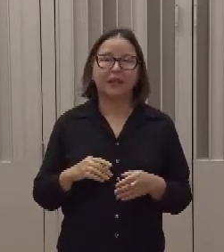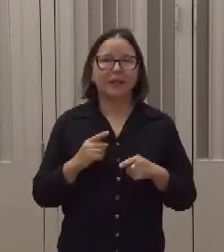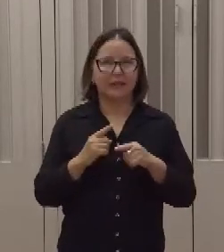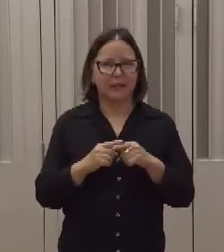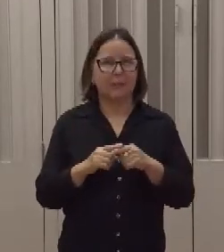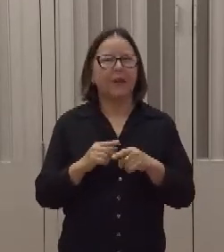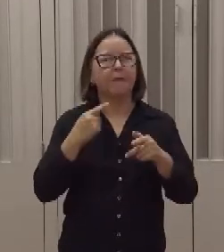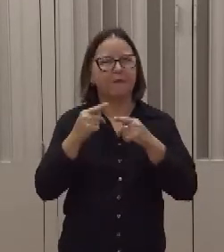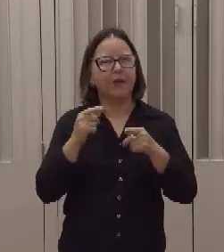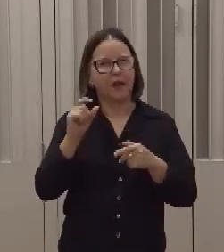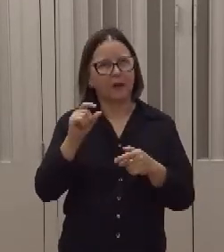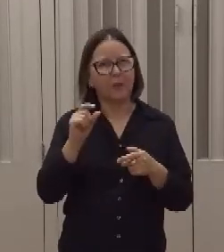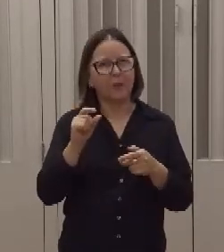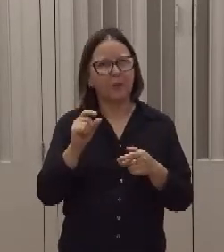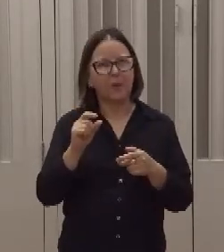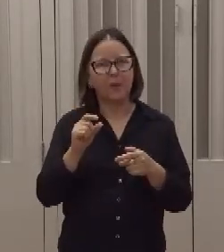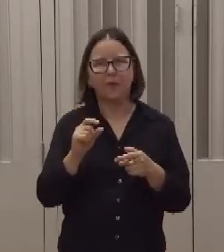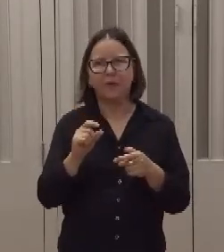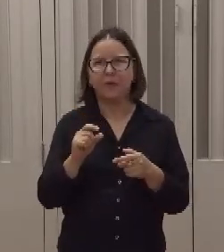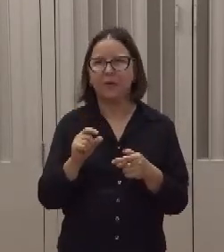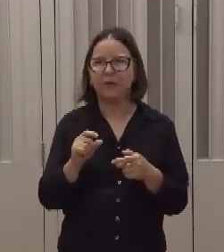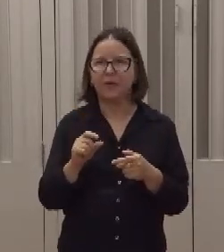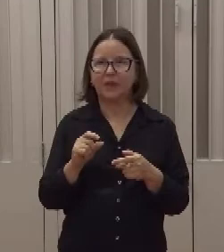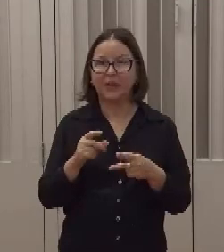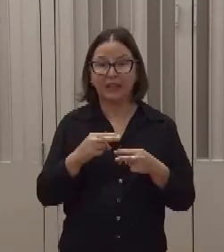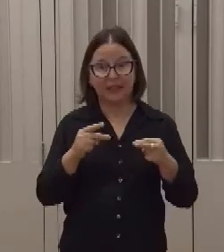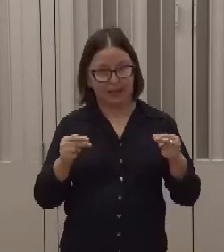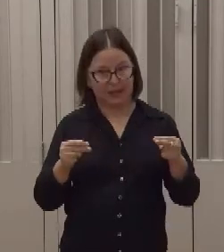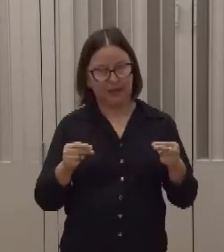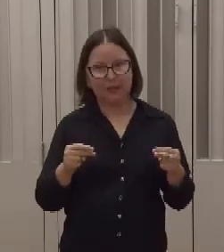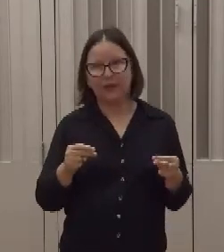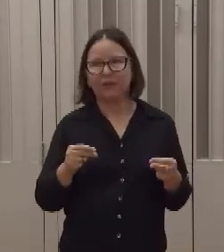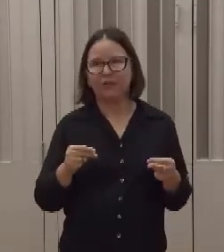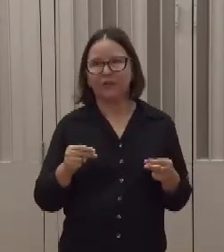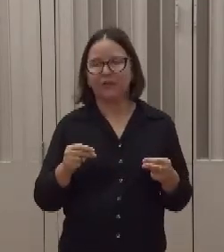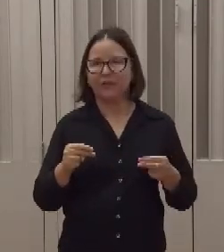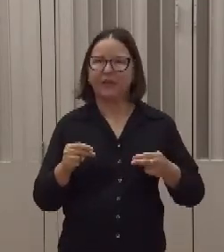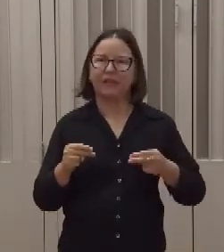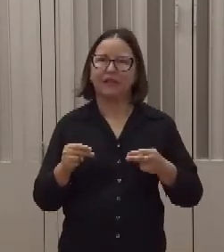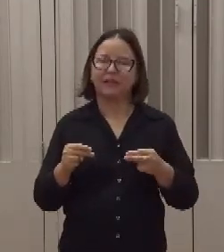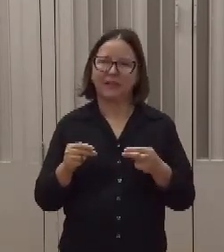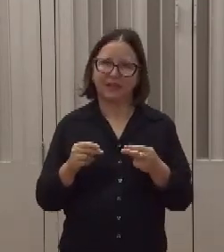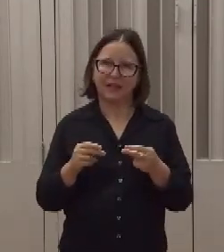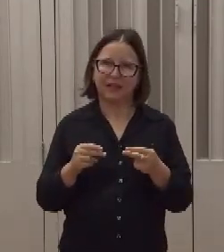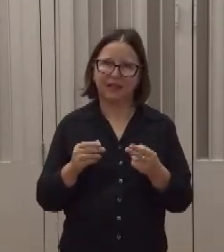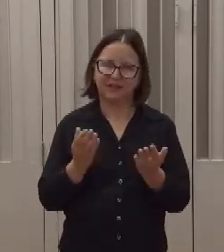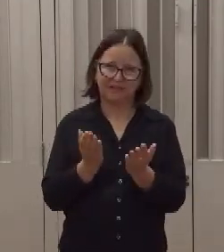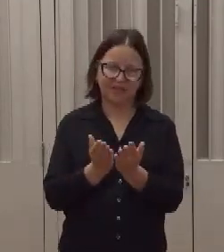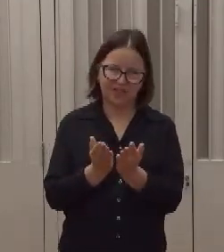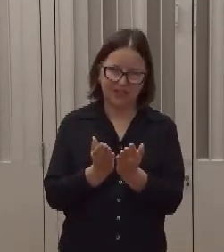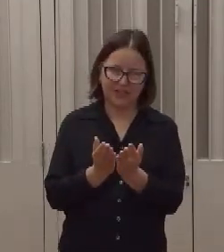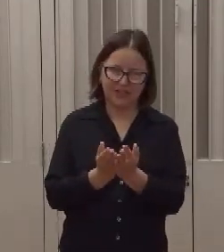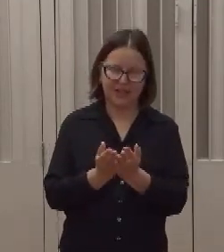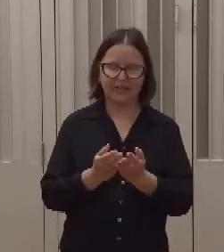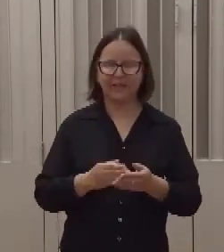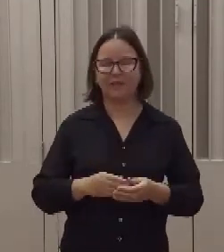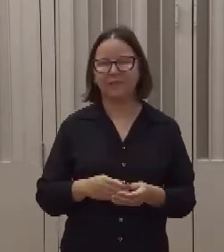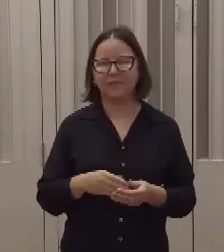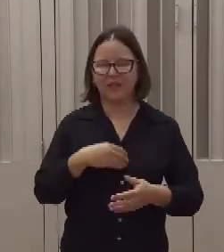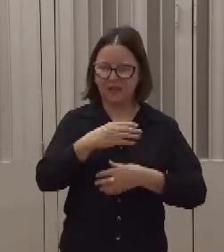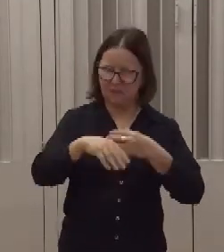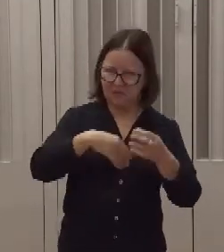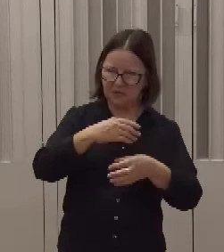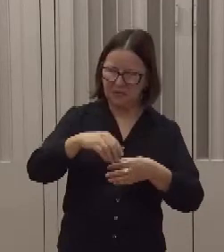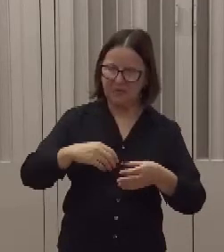Ainda que nesses casos os vestígios da gnose sejam mais facilmente identificáveis,